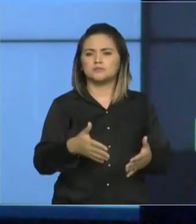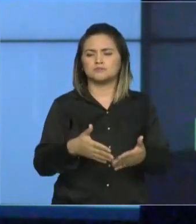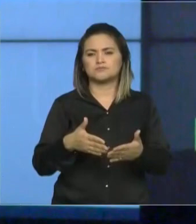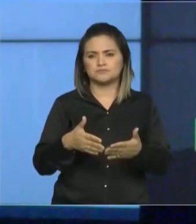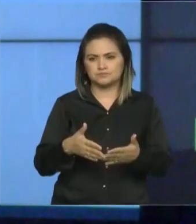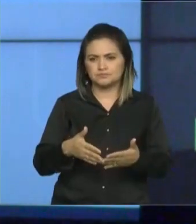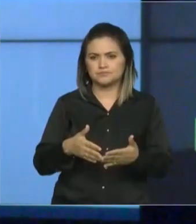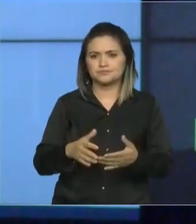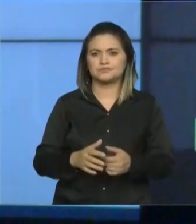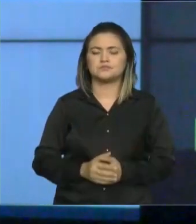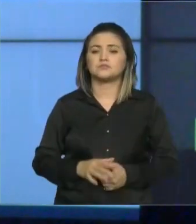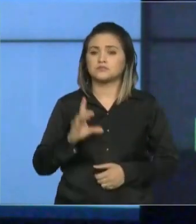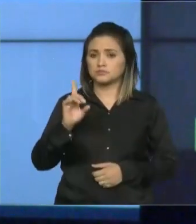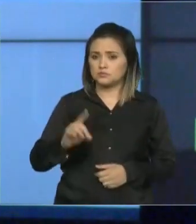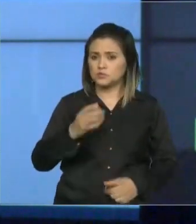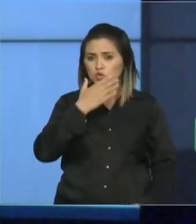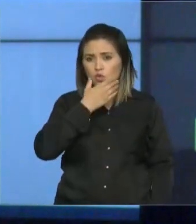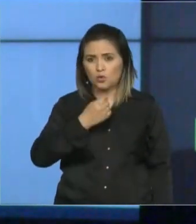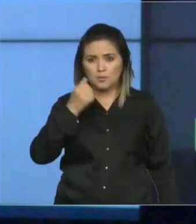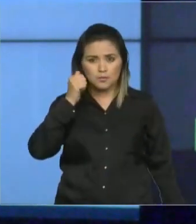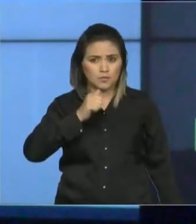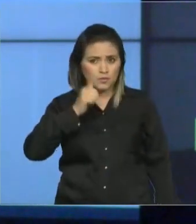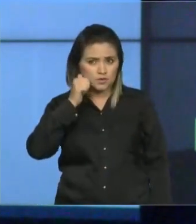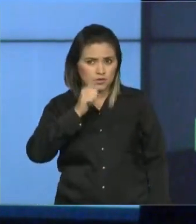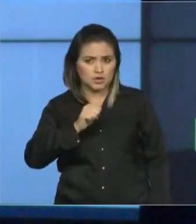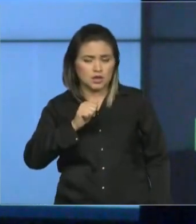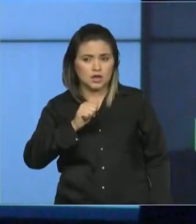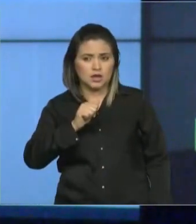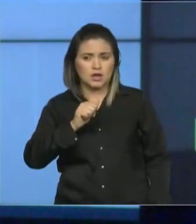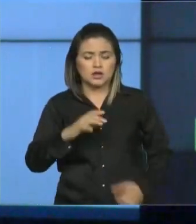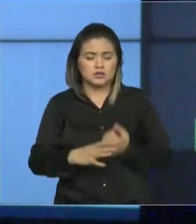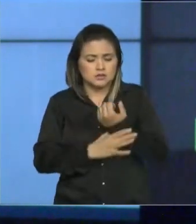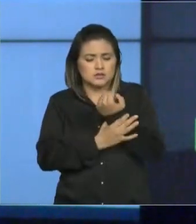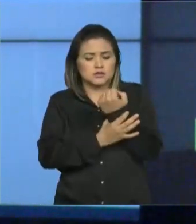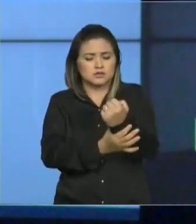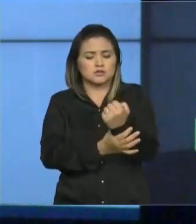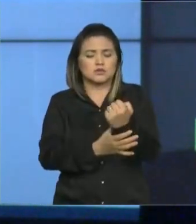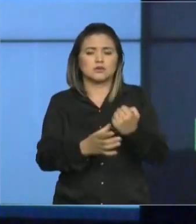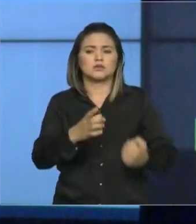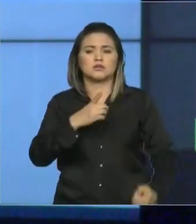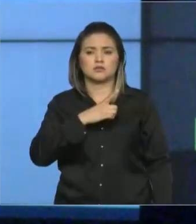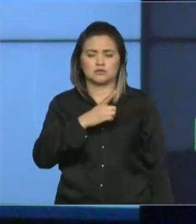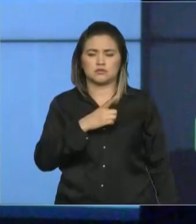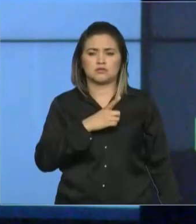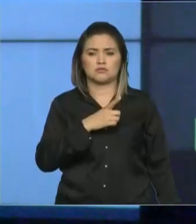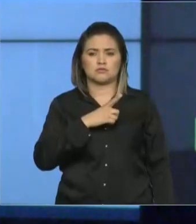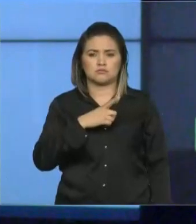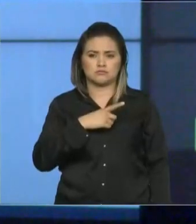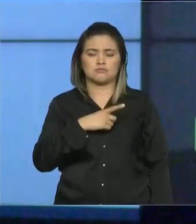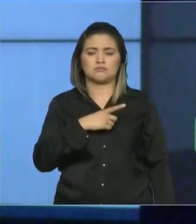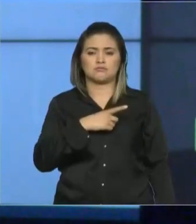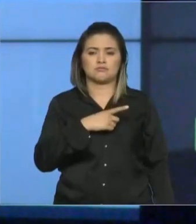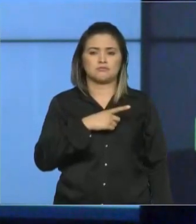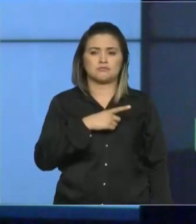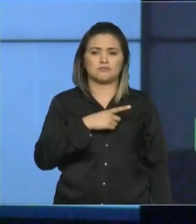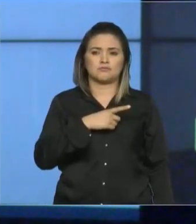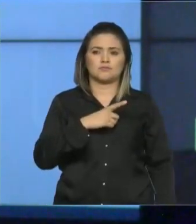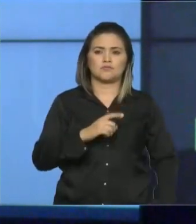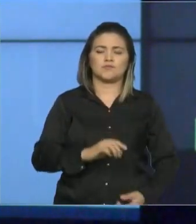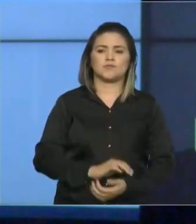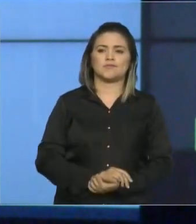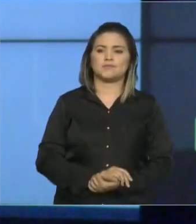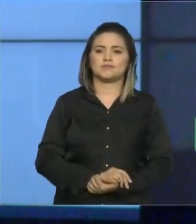O direito de homens e mulheres estarem seguros em suas casas e livres de busca